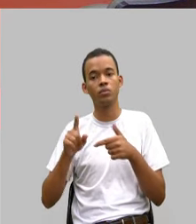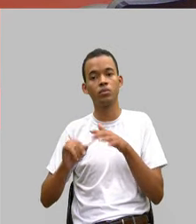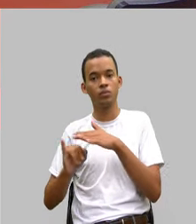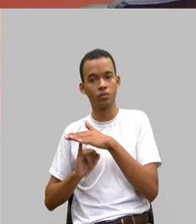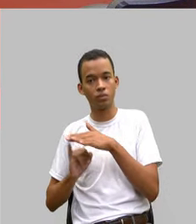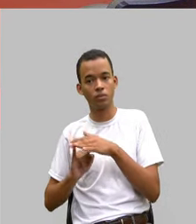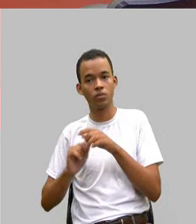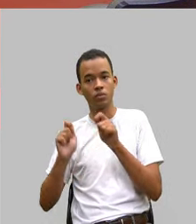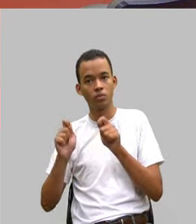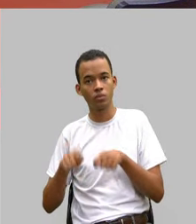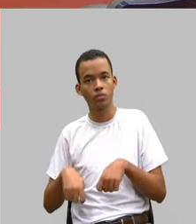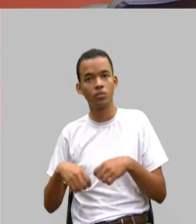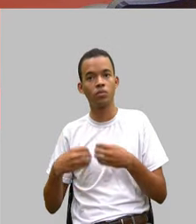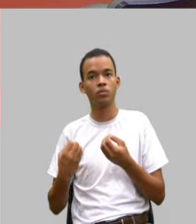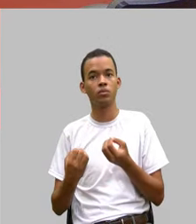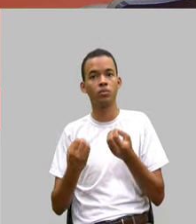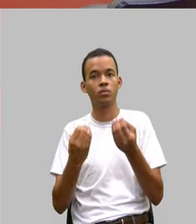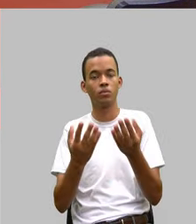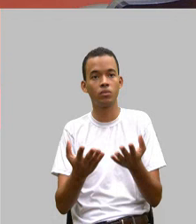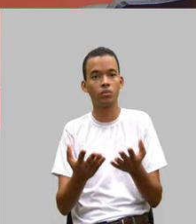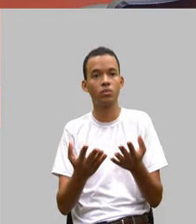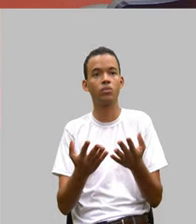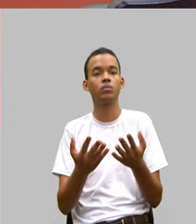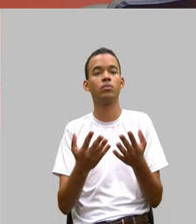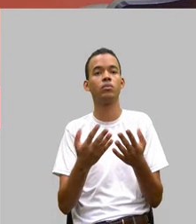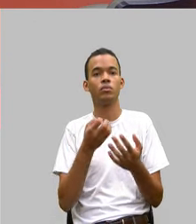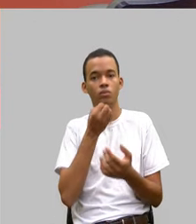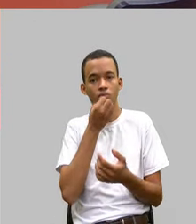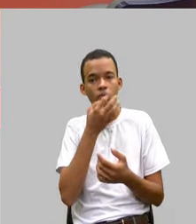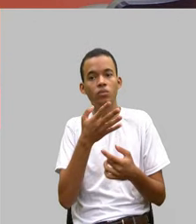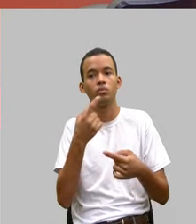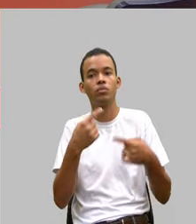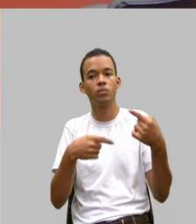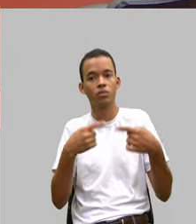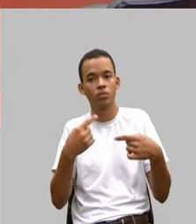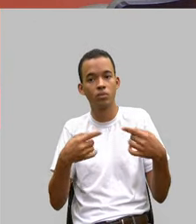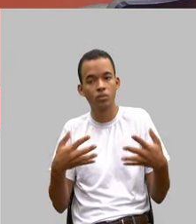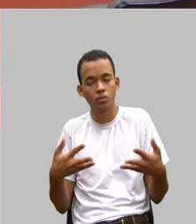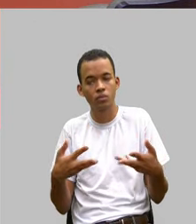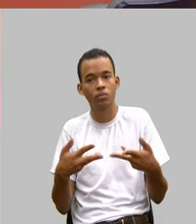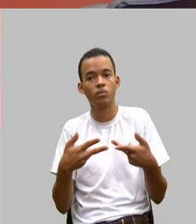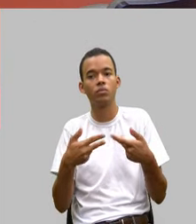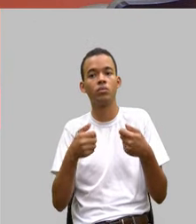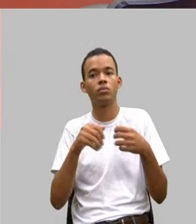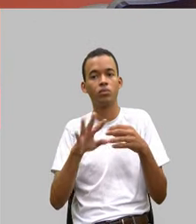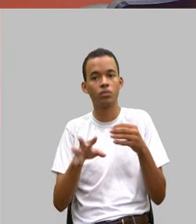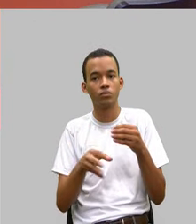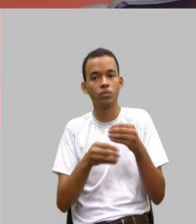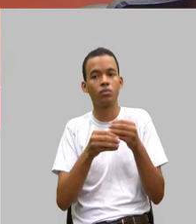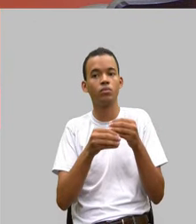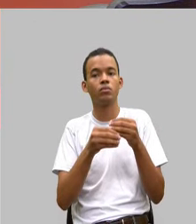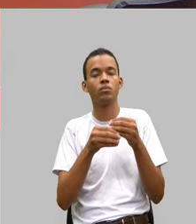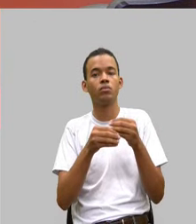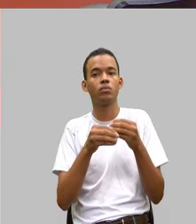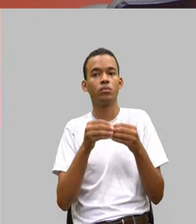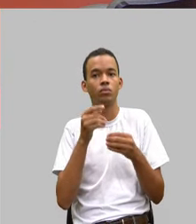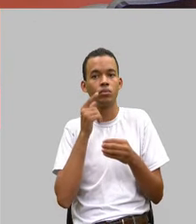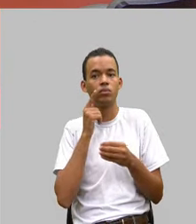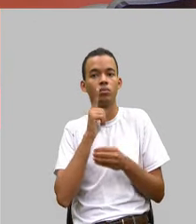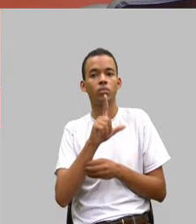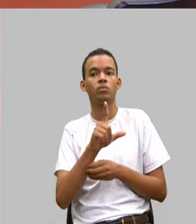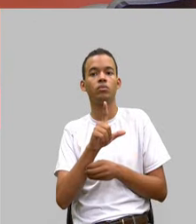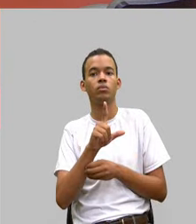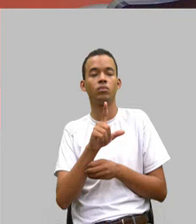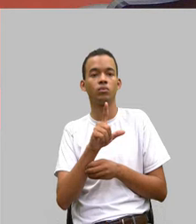de oferecer uma boa discussão uma discussão qualificada que agregue e E alcance